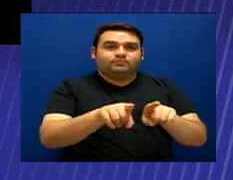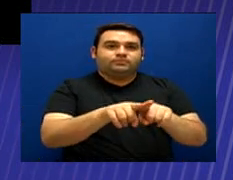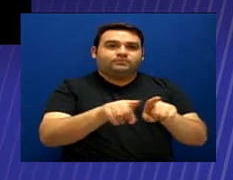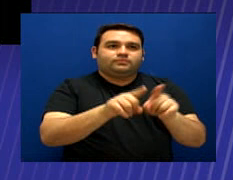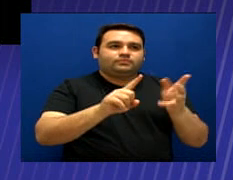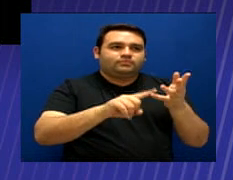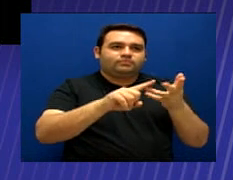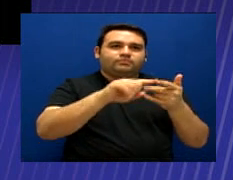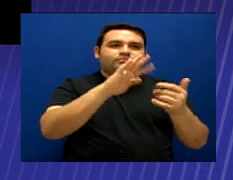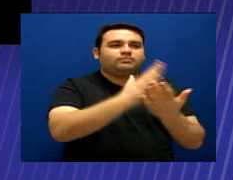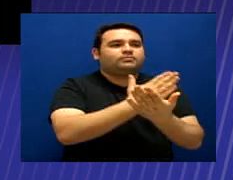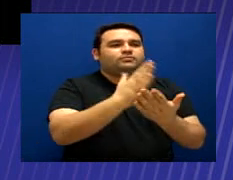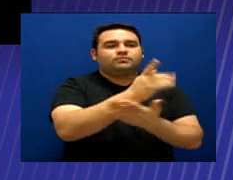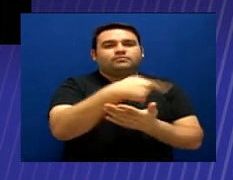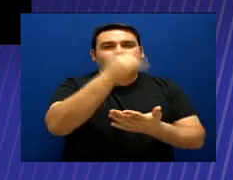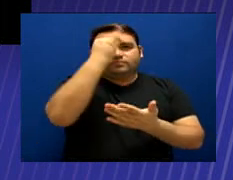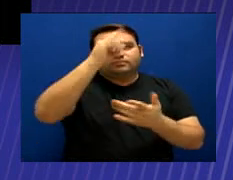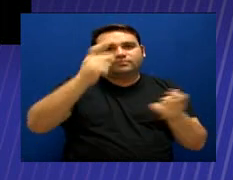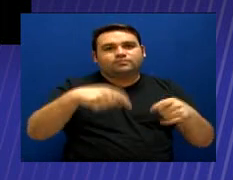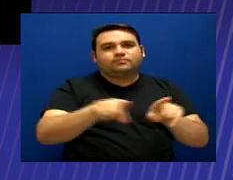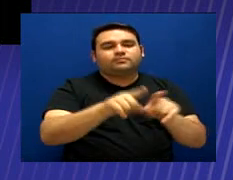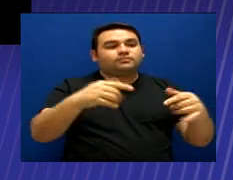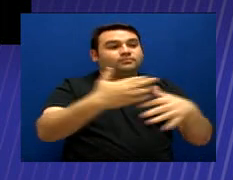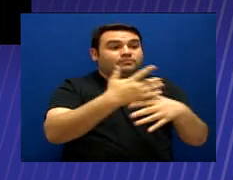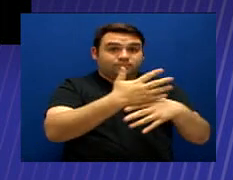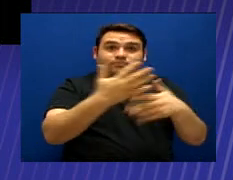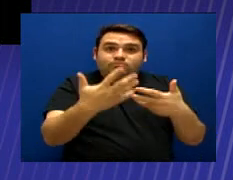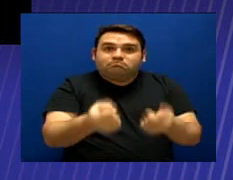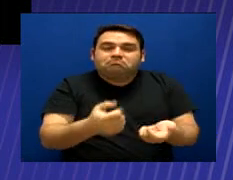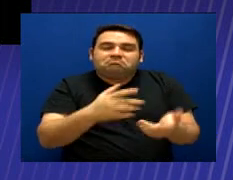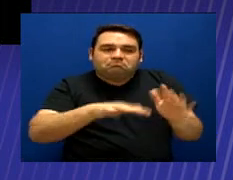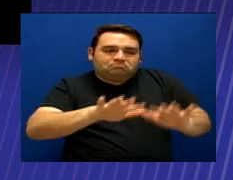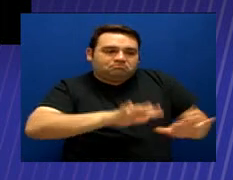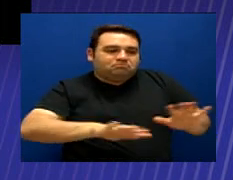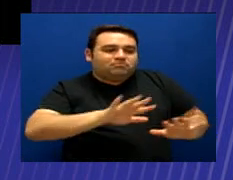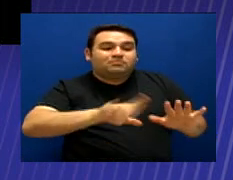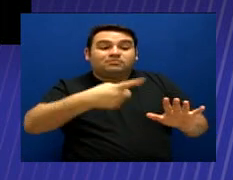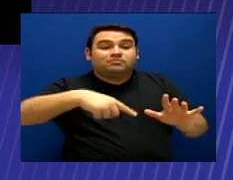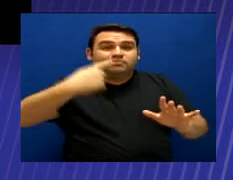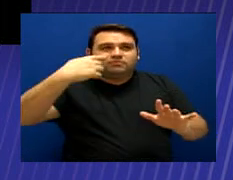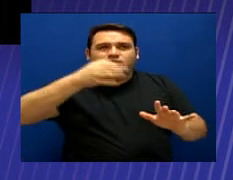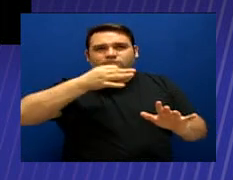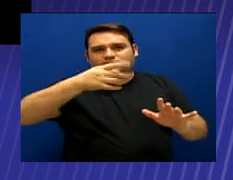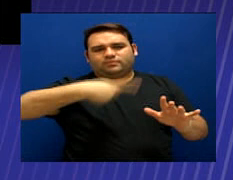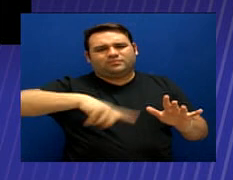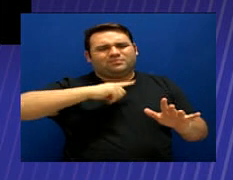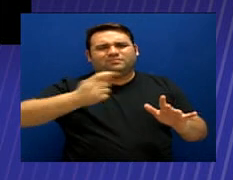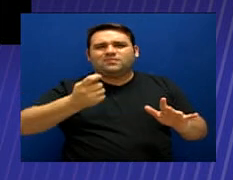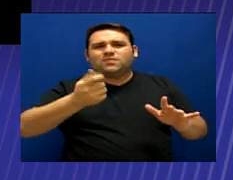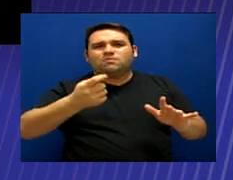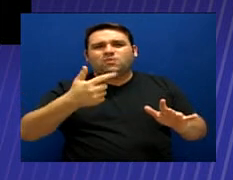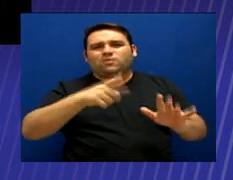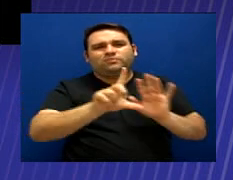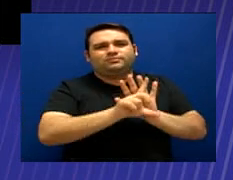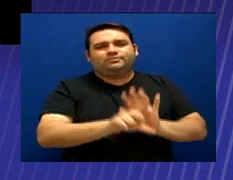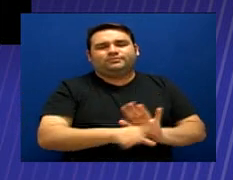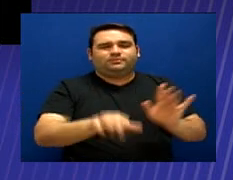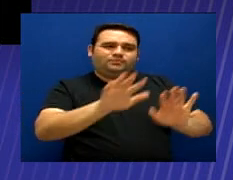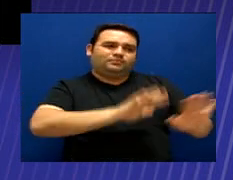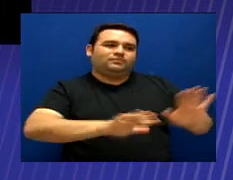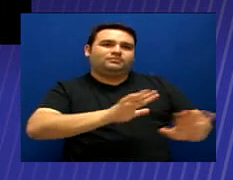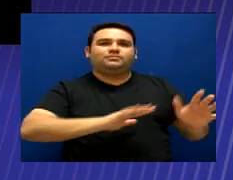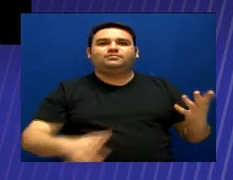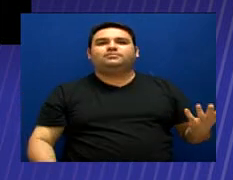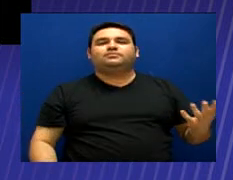algumas políticas preventivas que a gente vê que a cidade adota, mas, do nosso ponto de vista, são poucas políticas